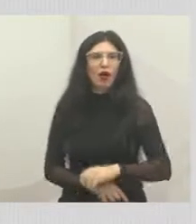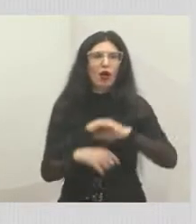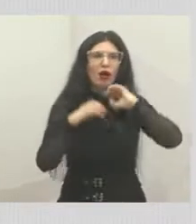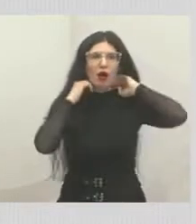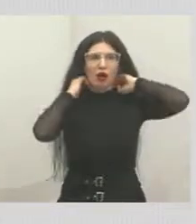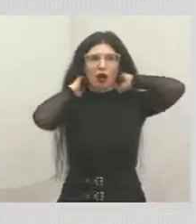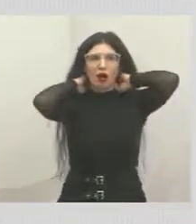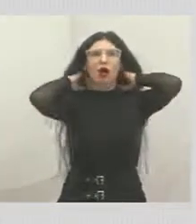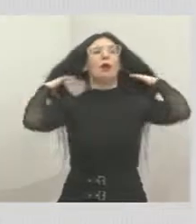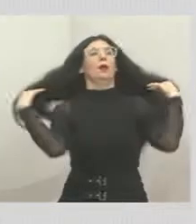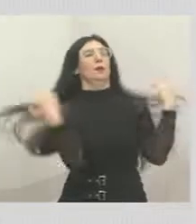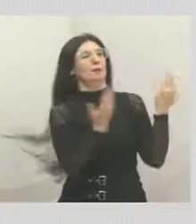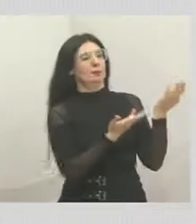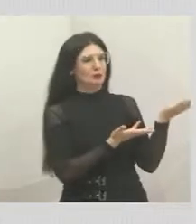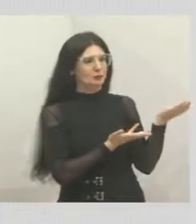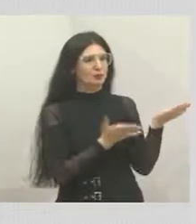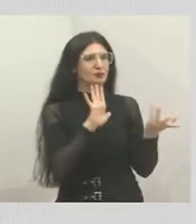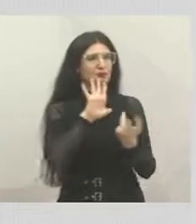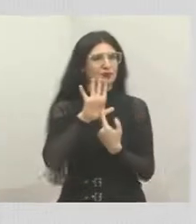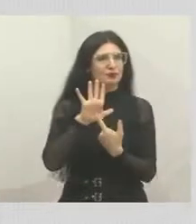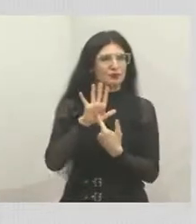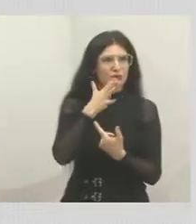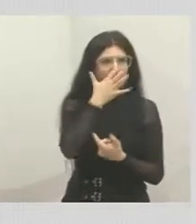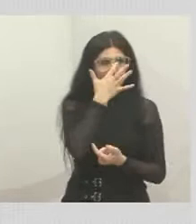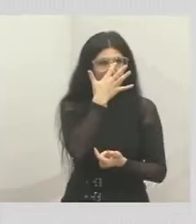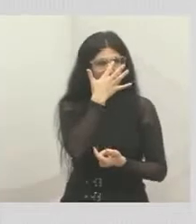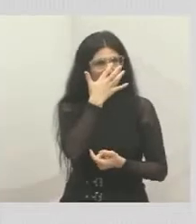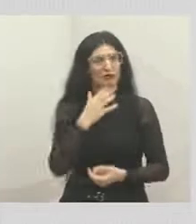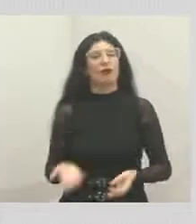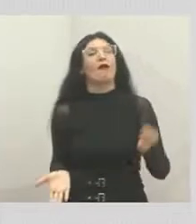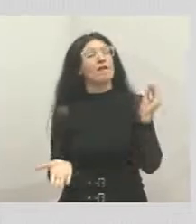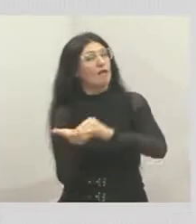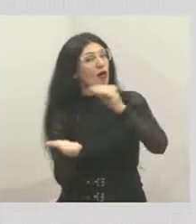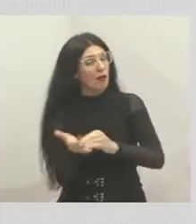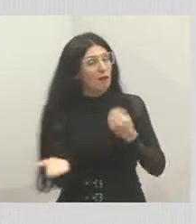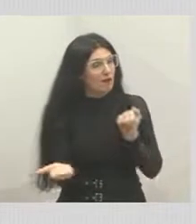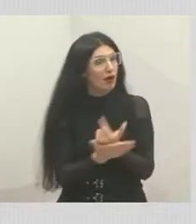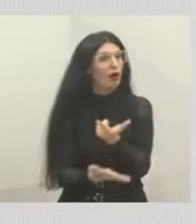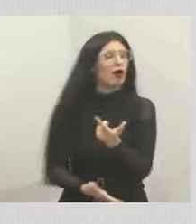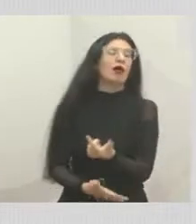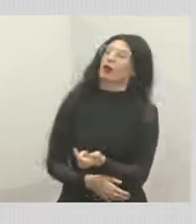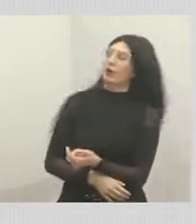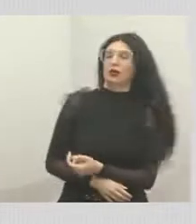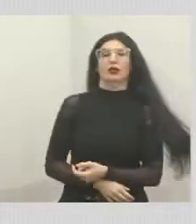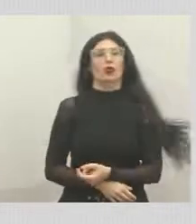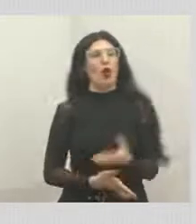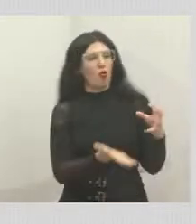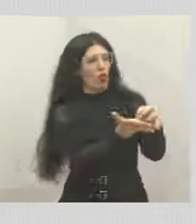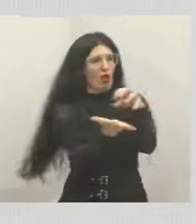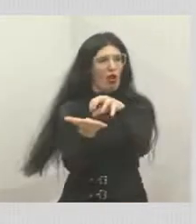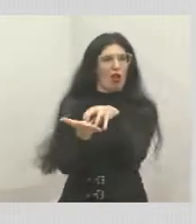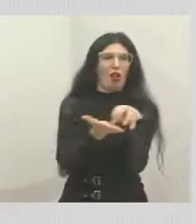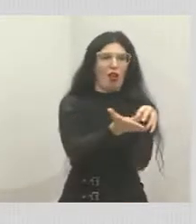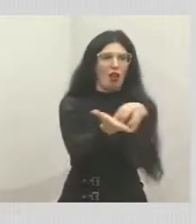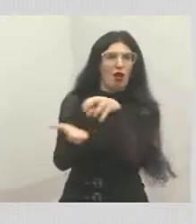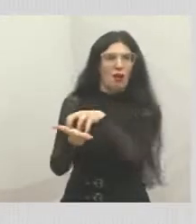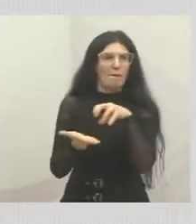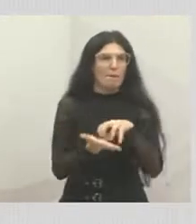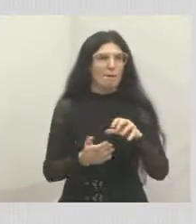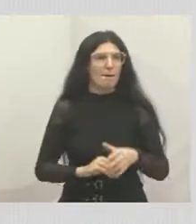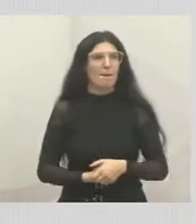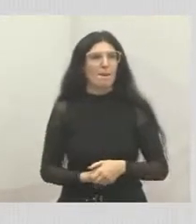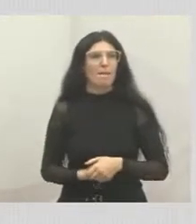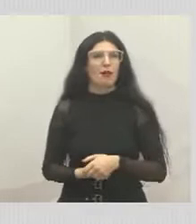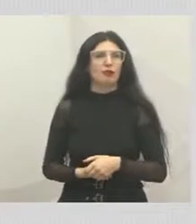Aqui nós temos um quadro demonstrativo dos restos a pagar por órgão. Temos dois